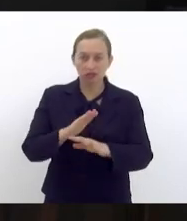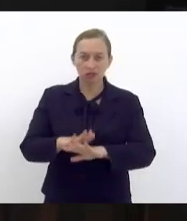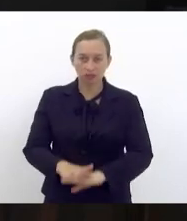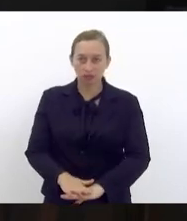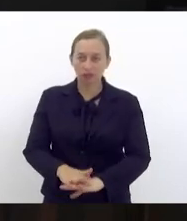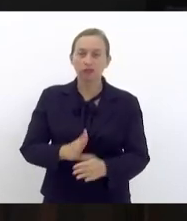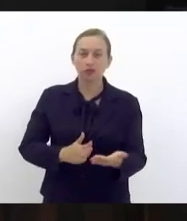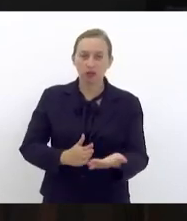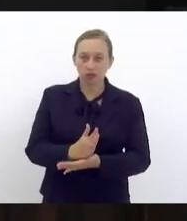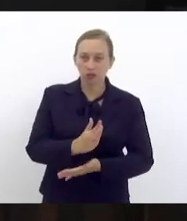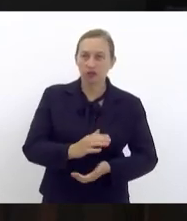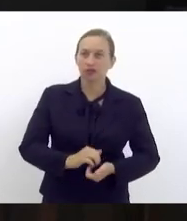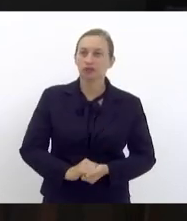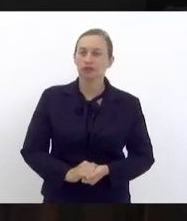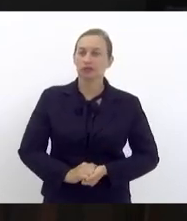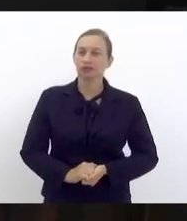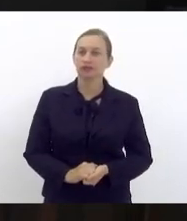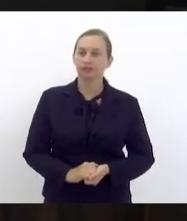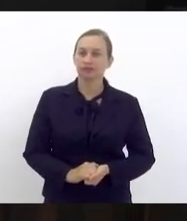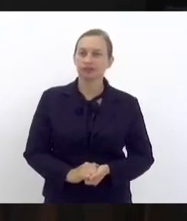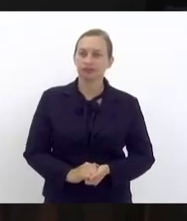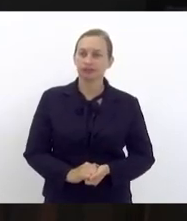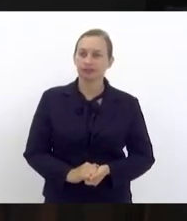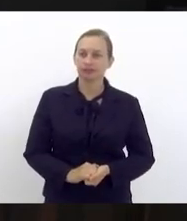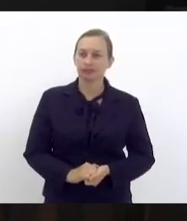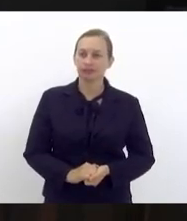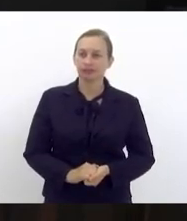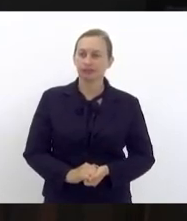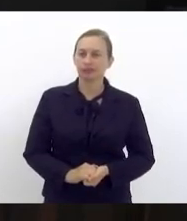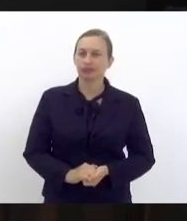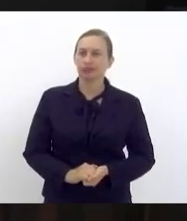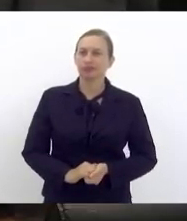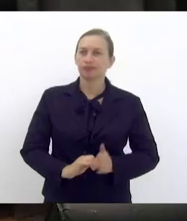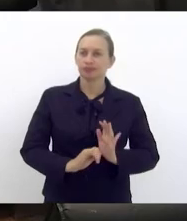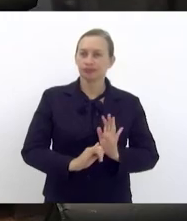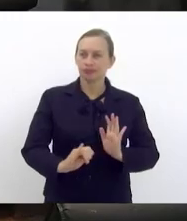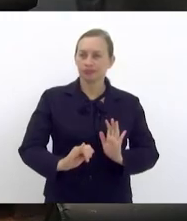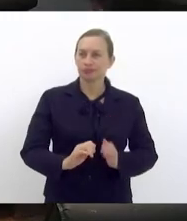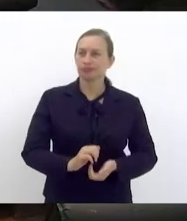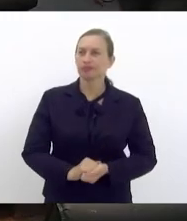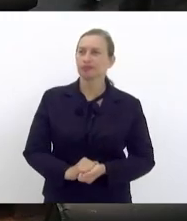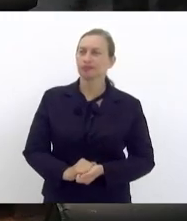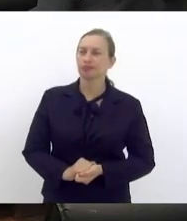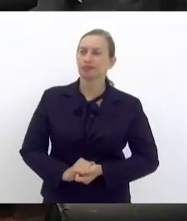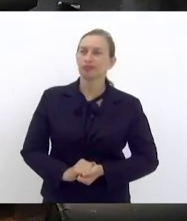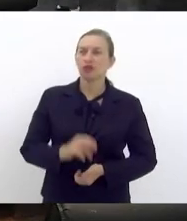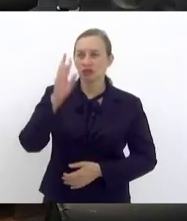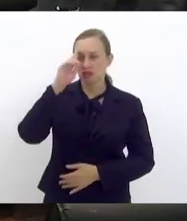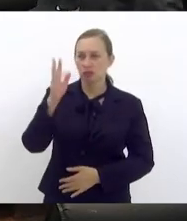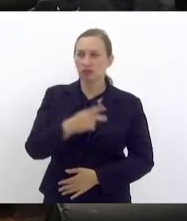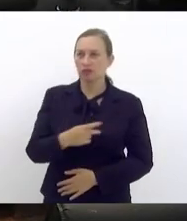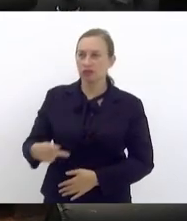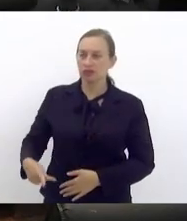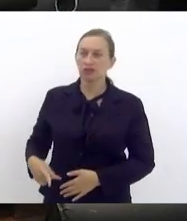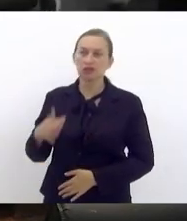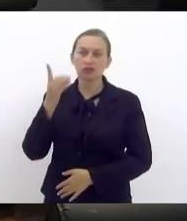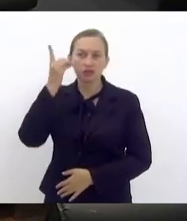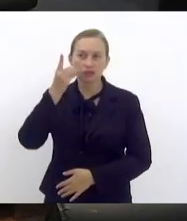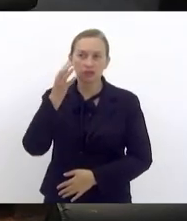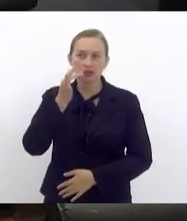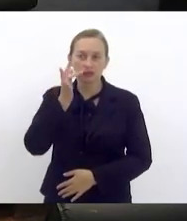estão. Aprovado. Vai ao autógrafo. Senhor presidente, na verdade... Deputado Flávio Serafini, por